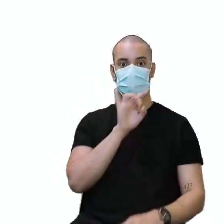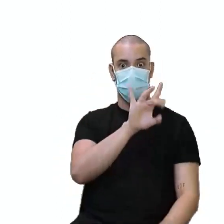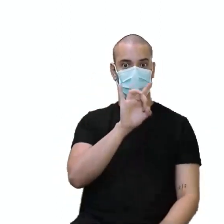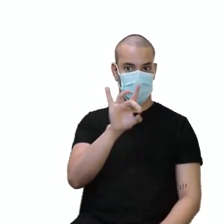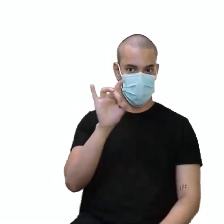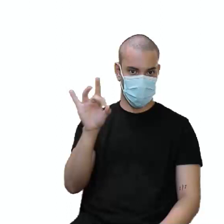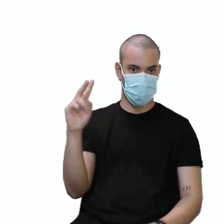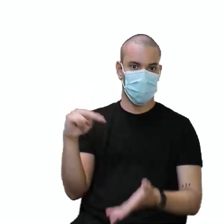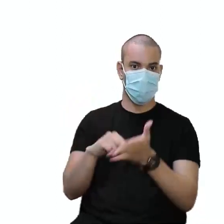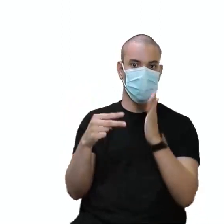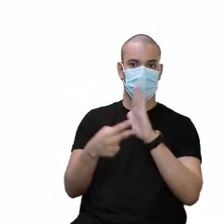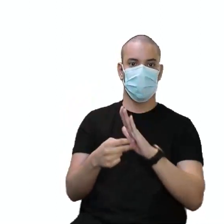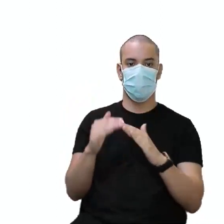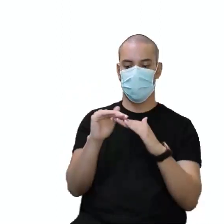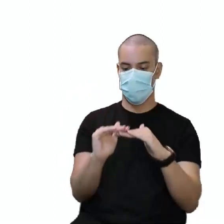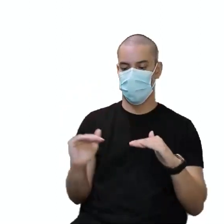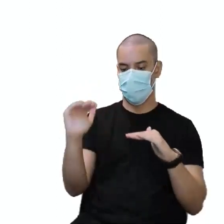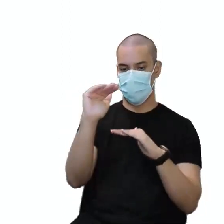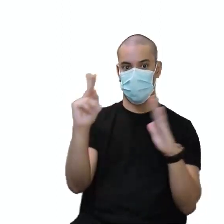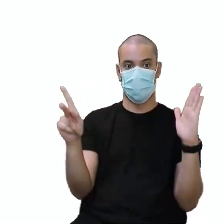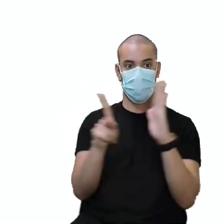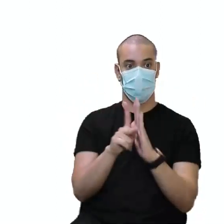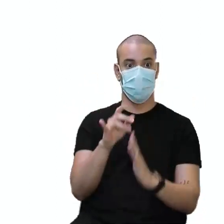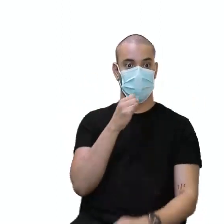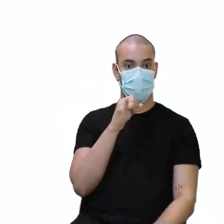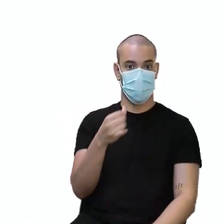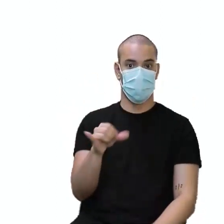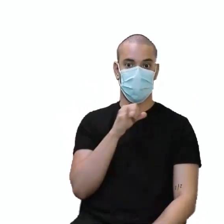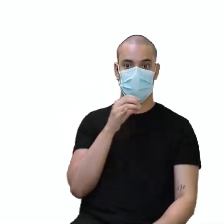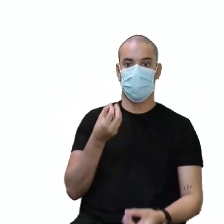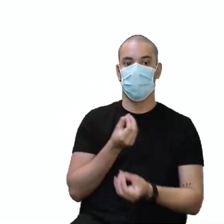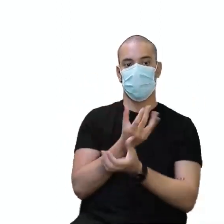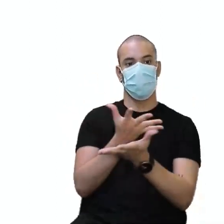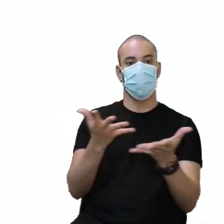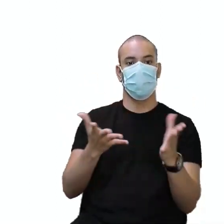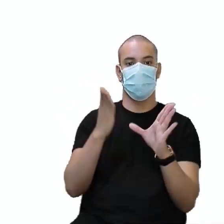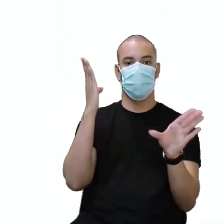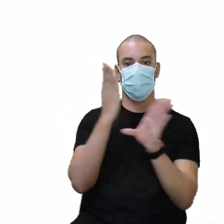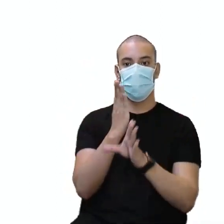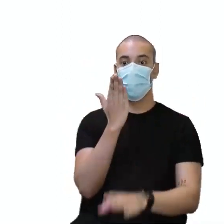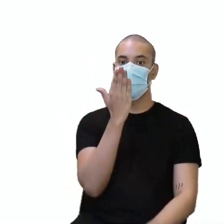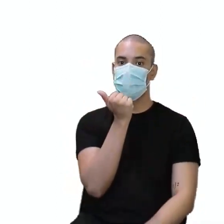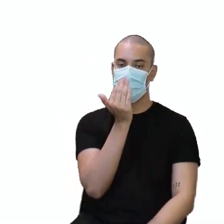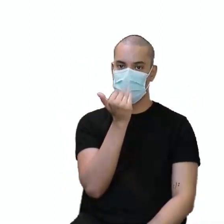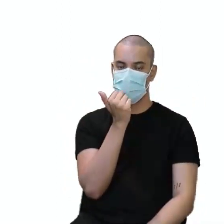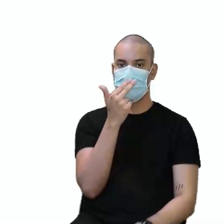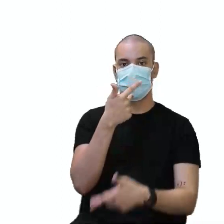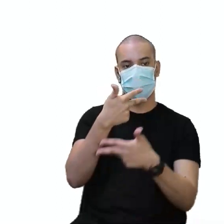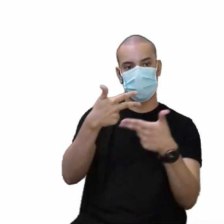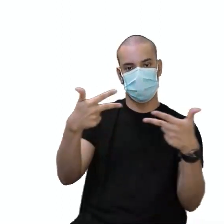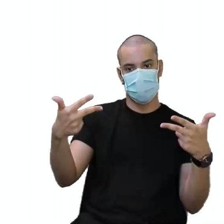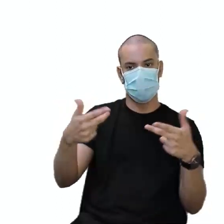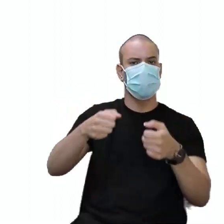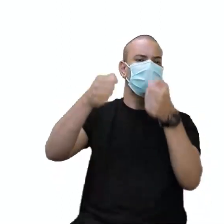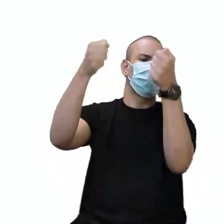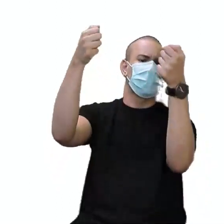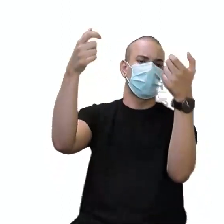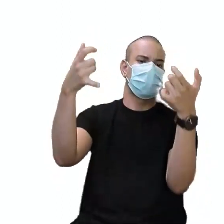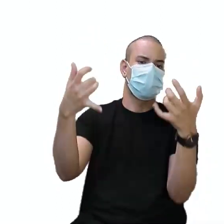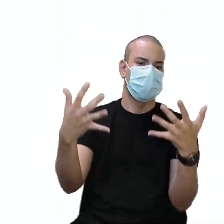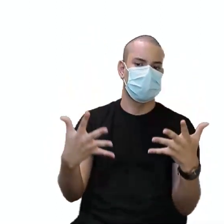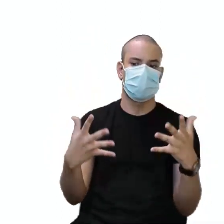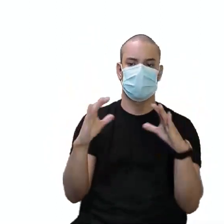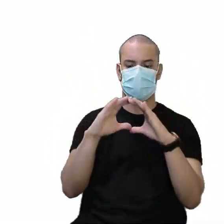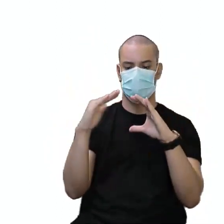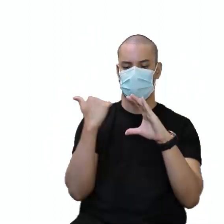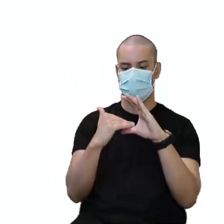um deles representa um nível trófico do fluxo de energia transmitido através da alimentação. Esquematize